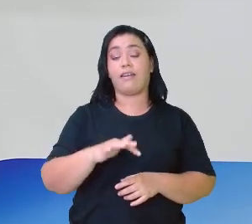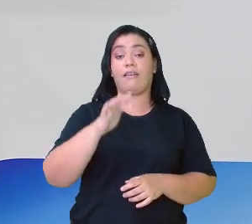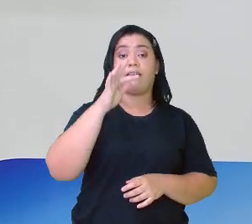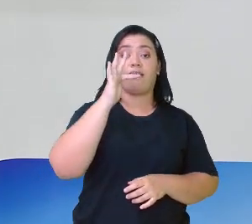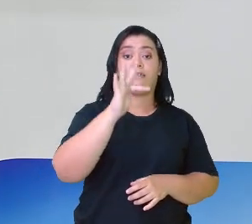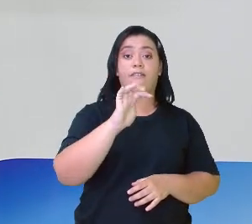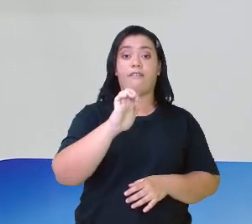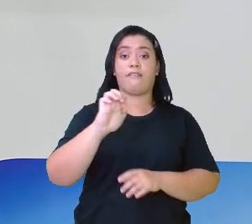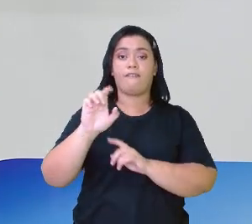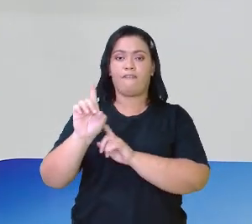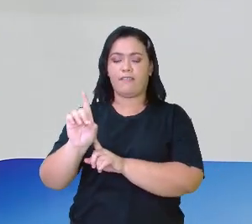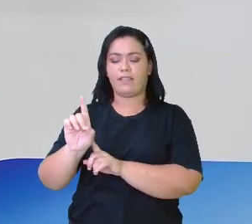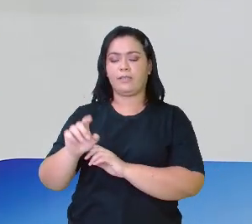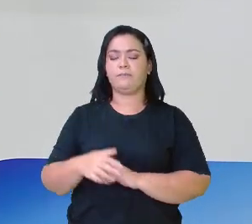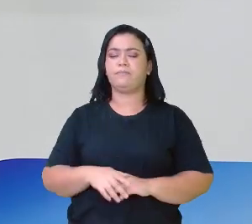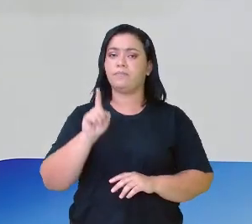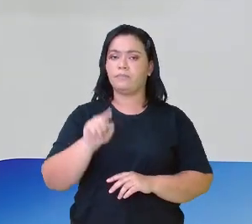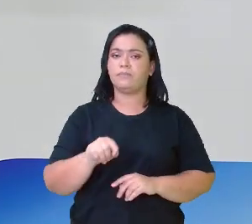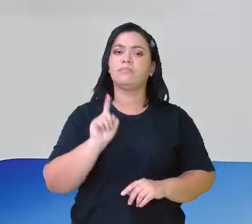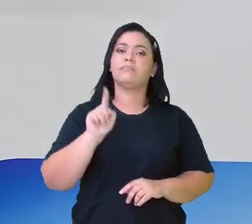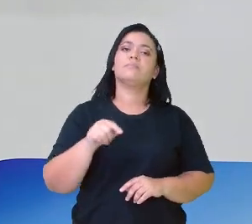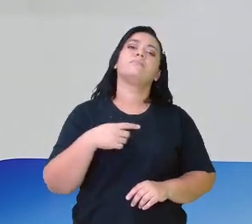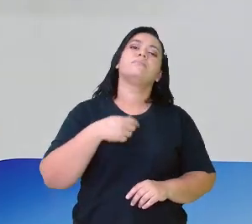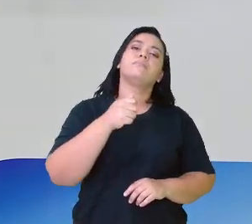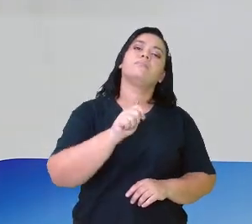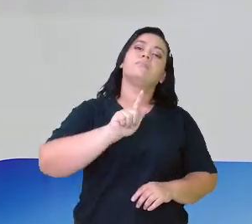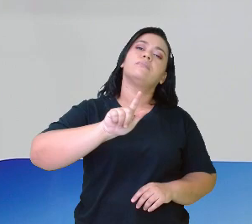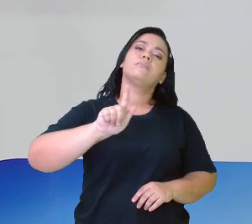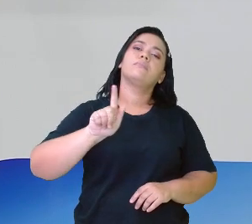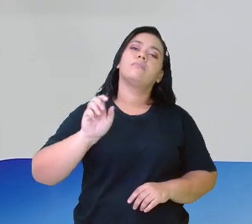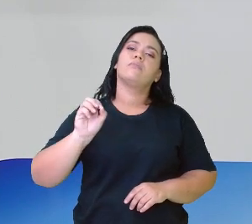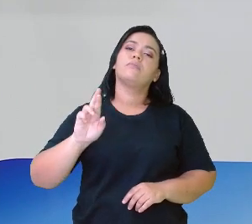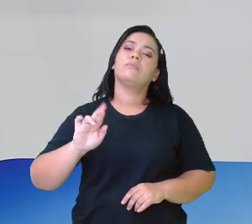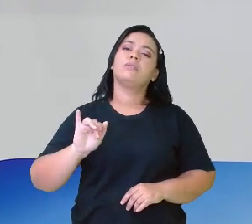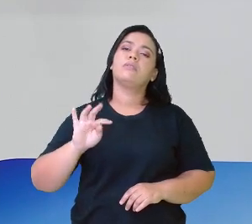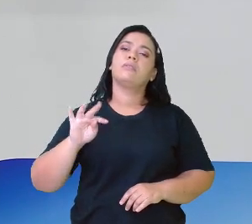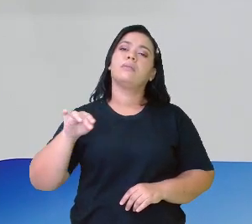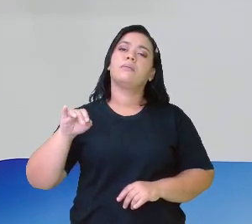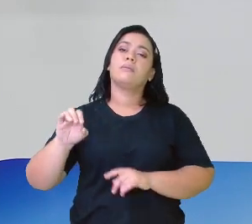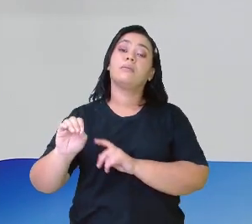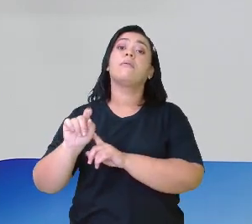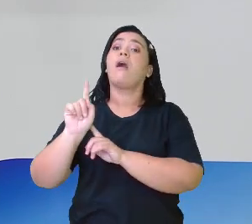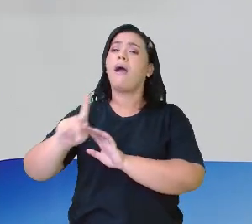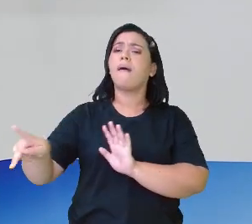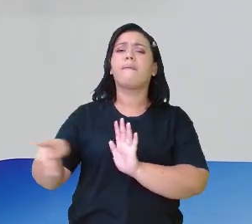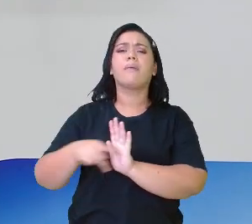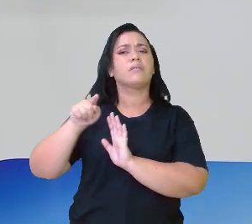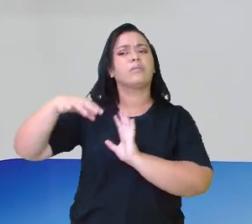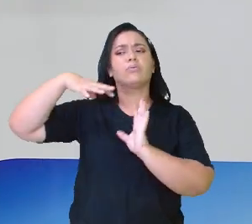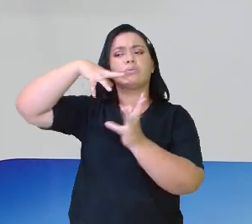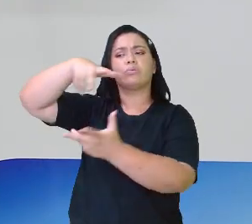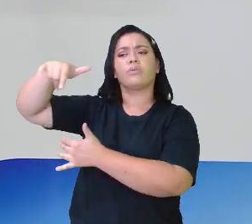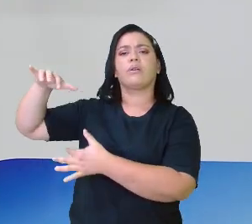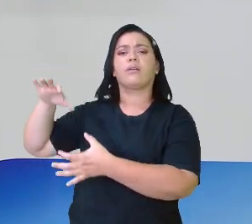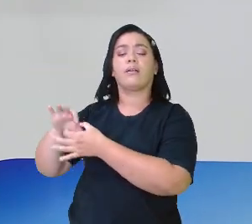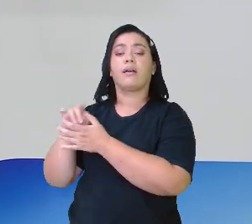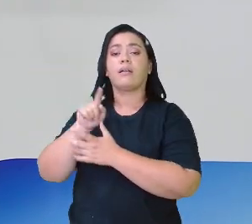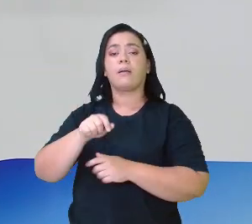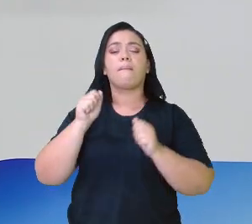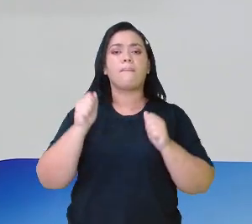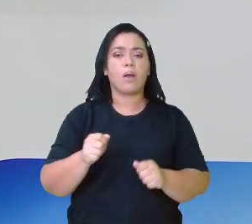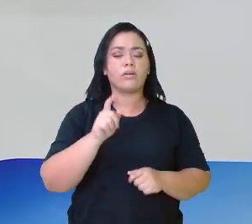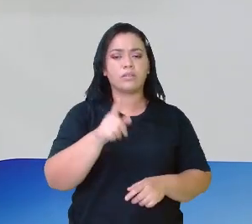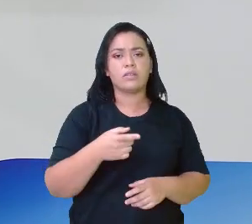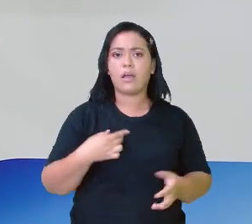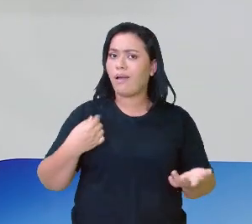chama. Algoritmo, isso faz parte do nosso mundo globalizado. Um mundo globalizado que você pode adquirir produtos